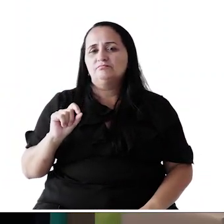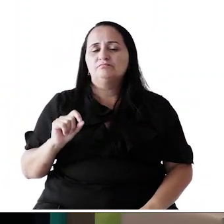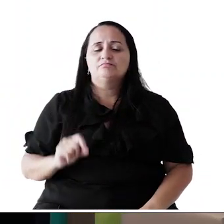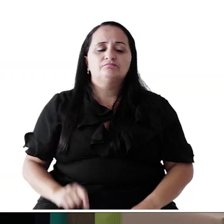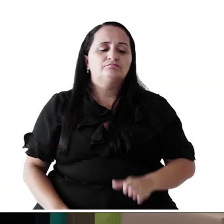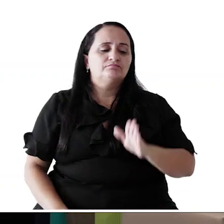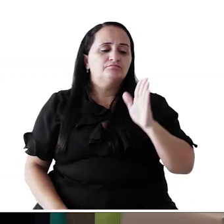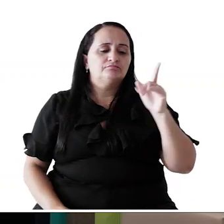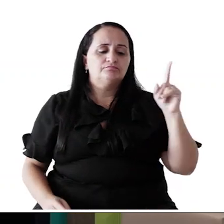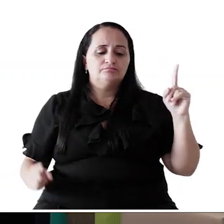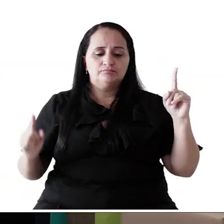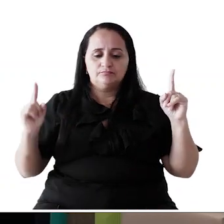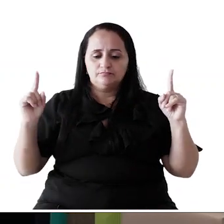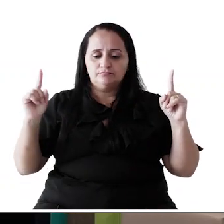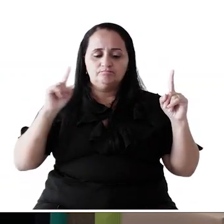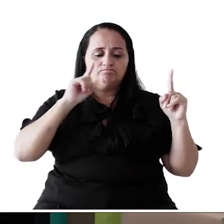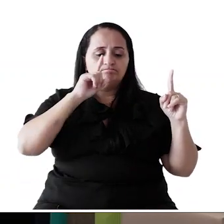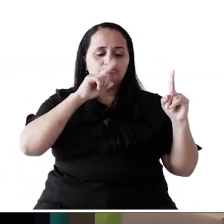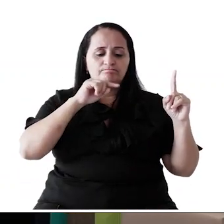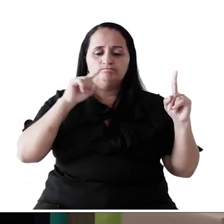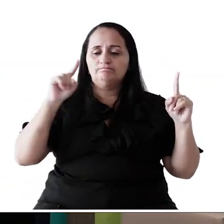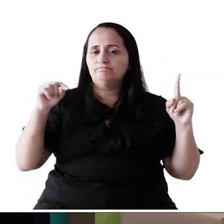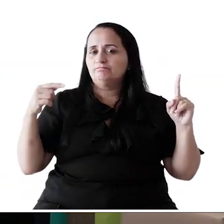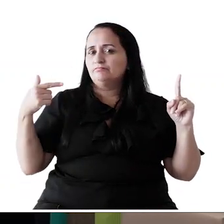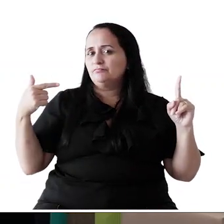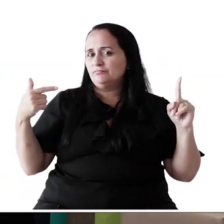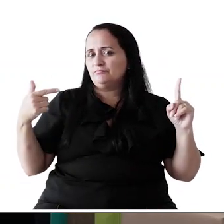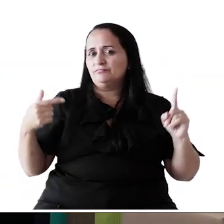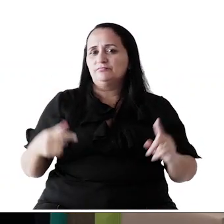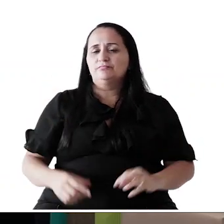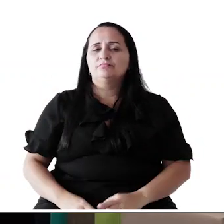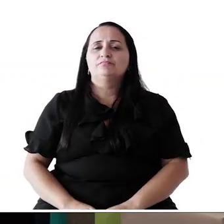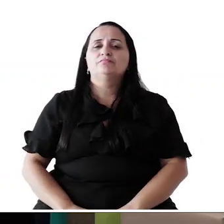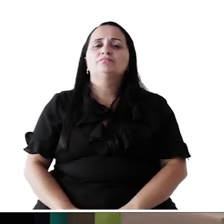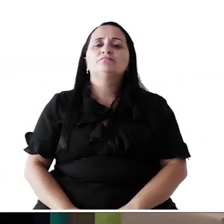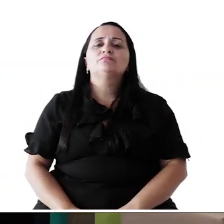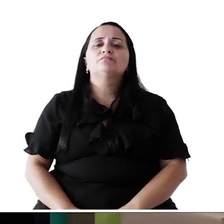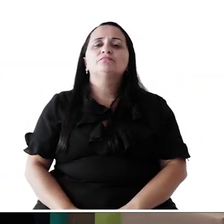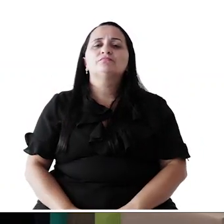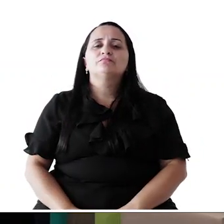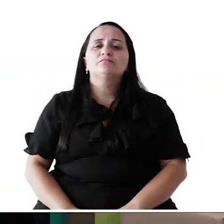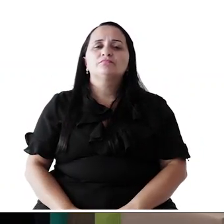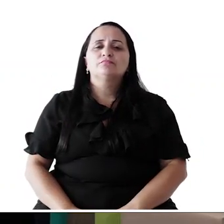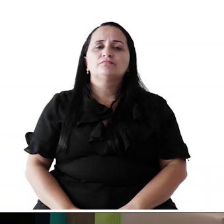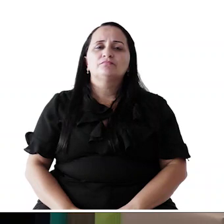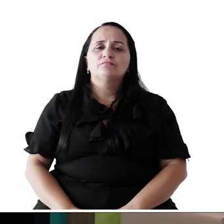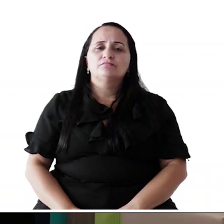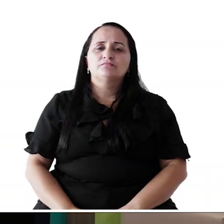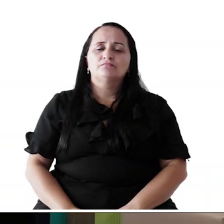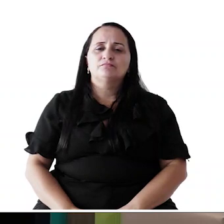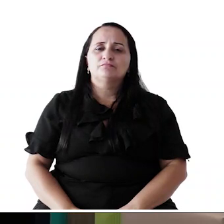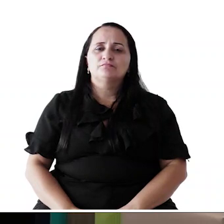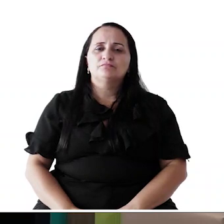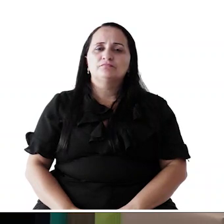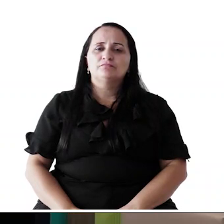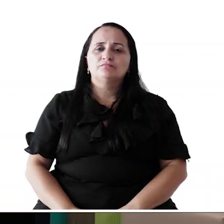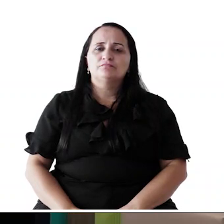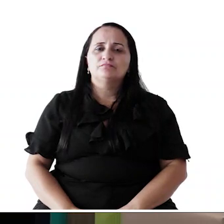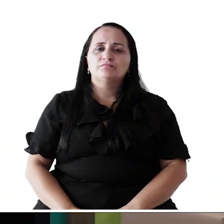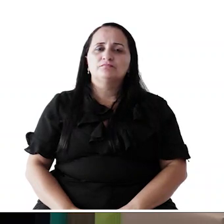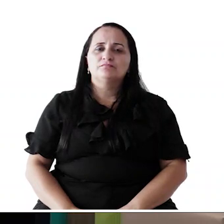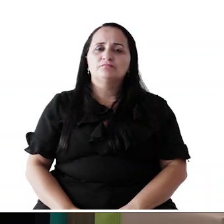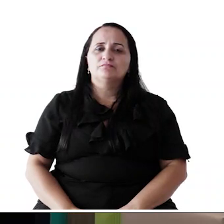Uma parte, 2 partes. Então, vou chamar de parte A, parte B e parte C.